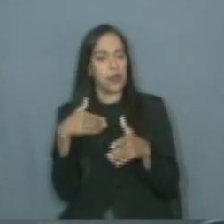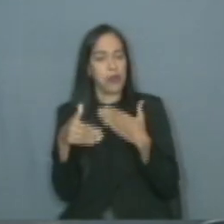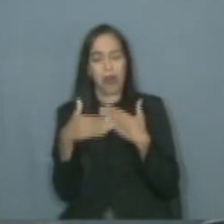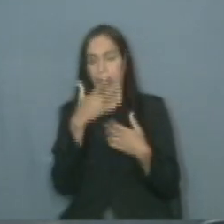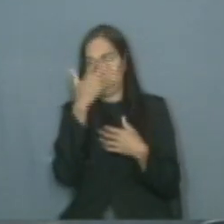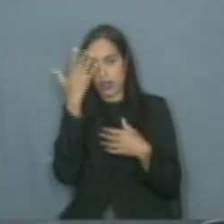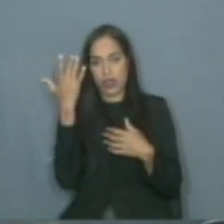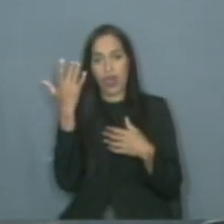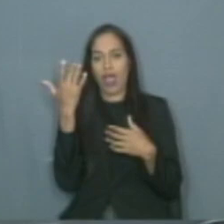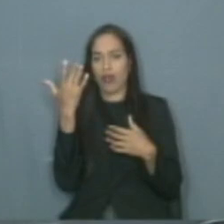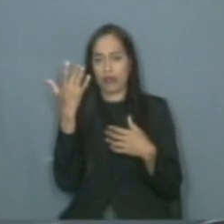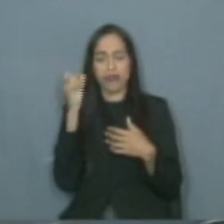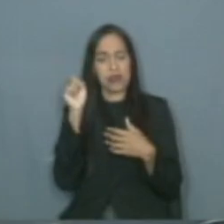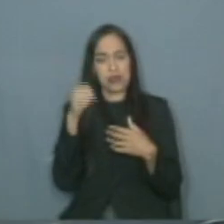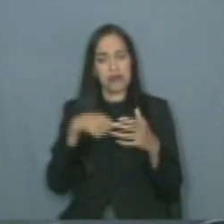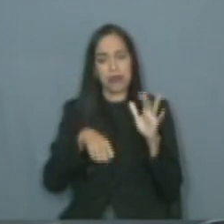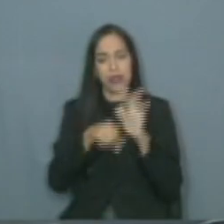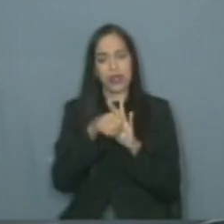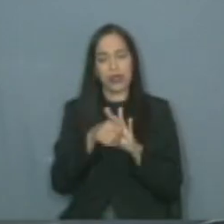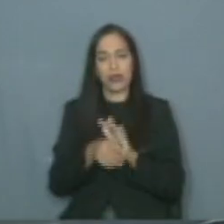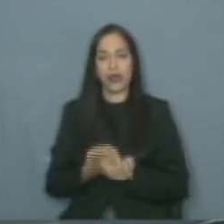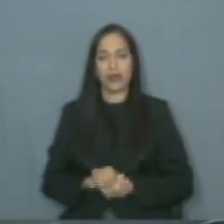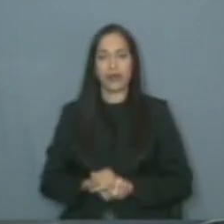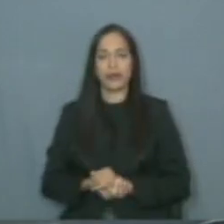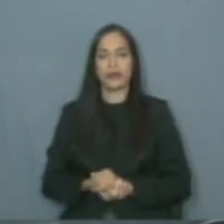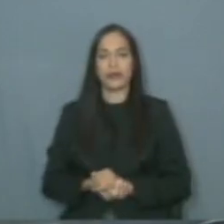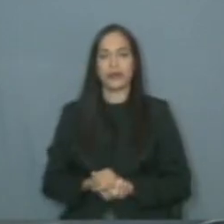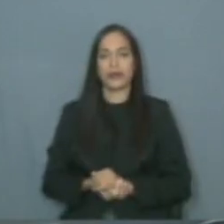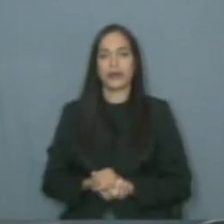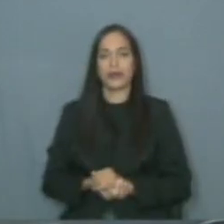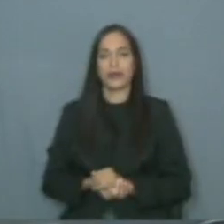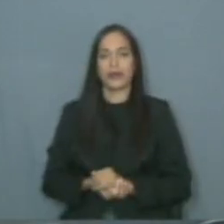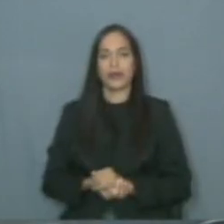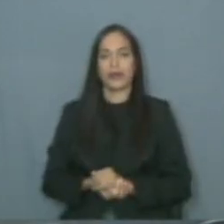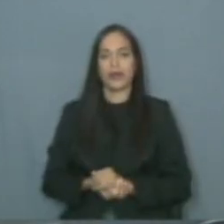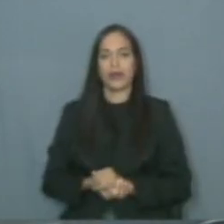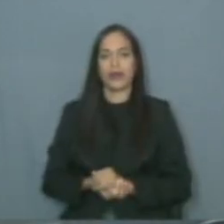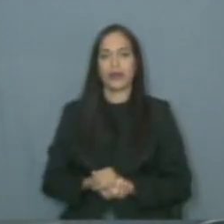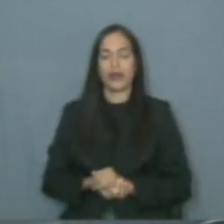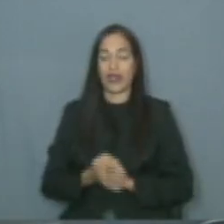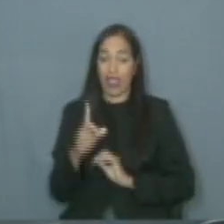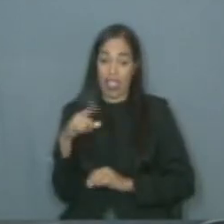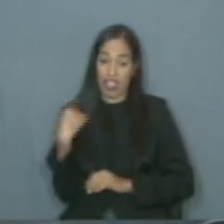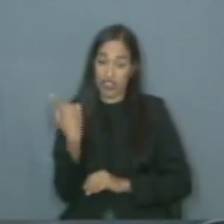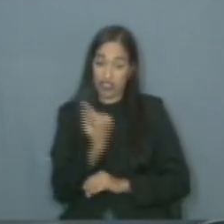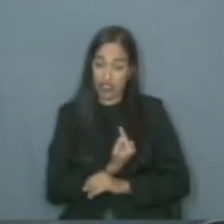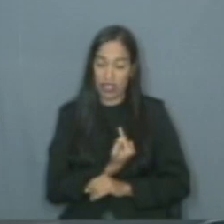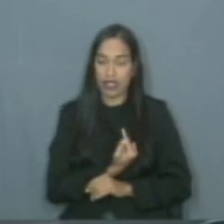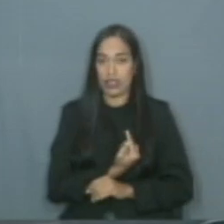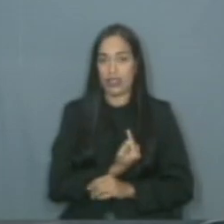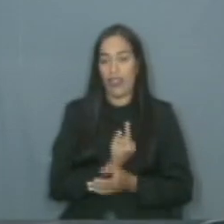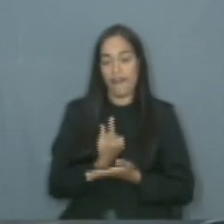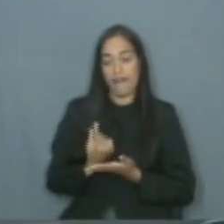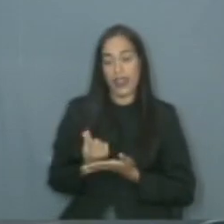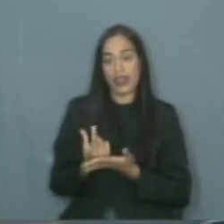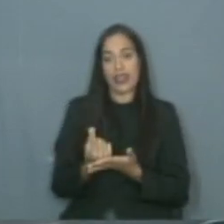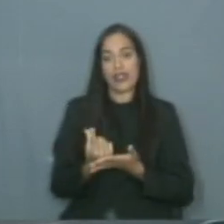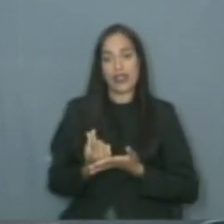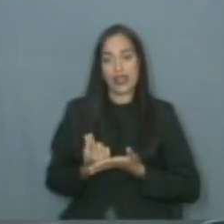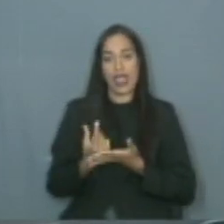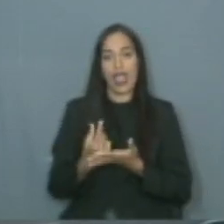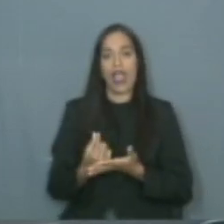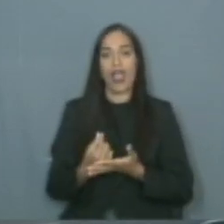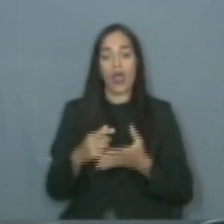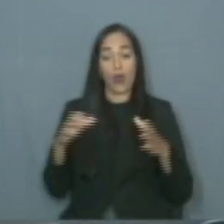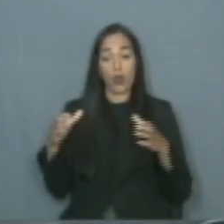mais, e falo por muita gente, tenho certeza absoluta que falo por muita gente, é a gente financiar uma casta com bilhões de